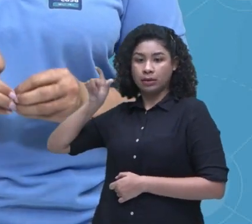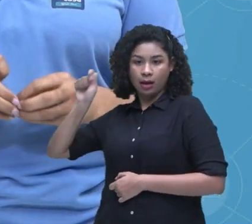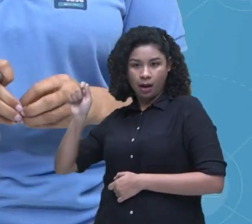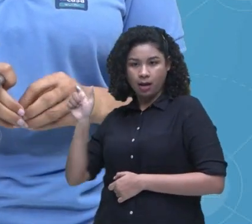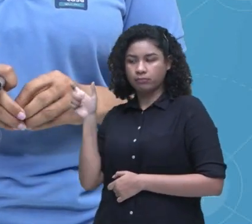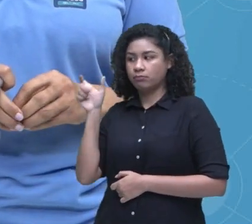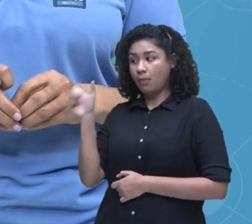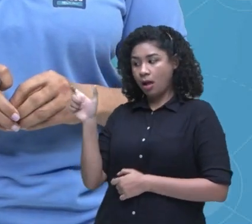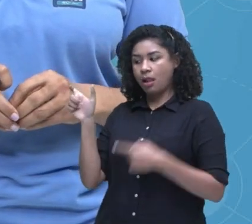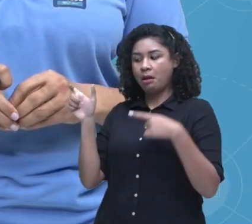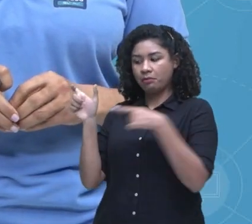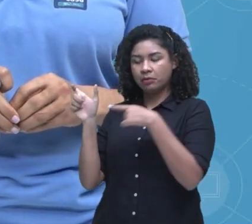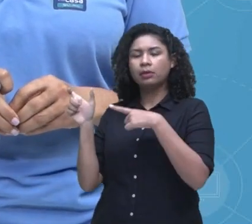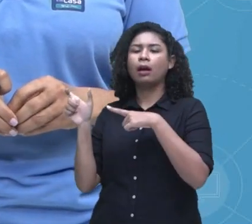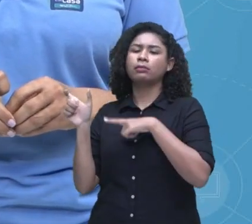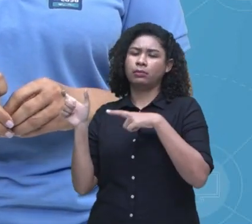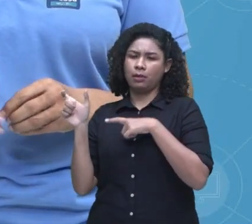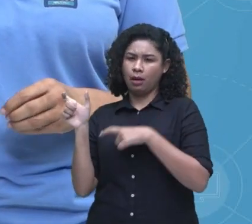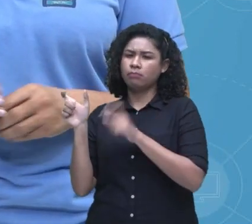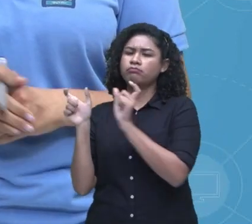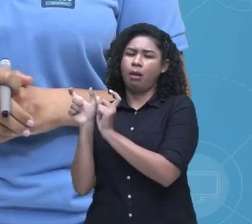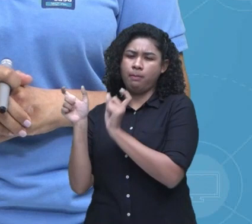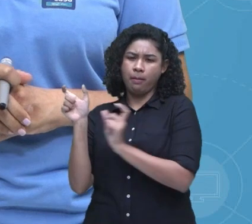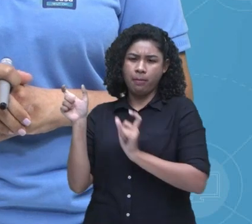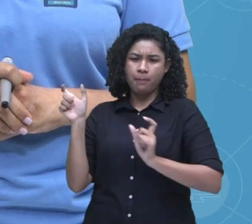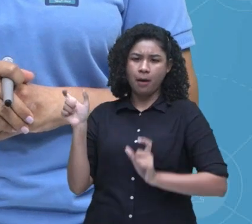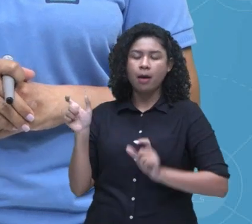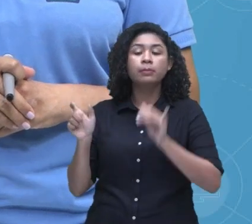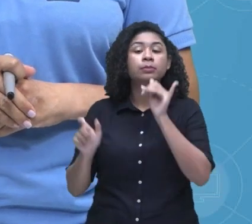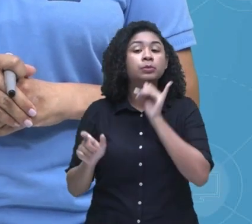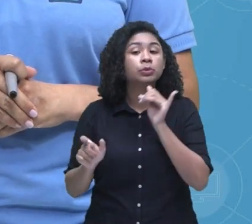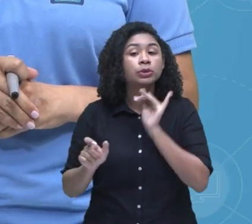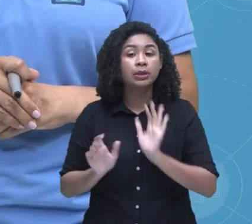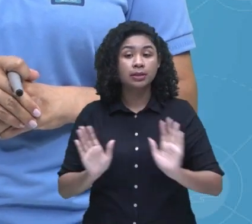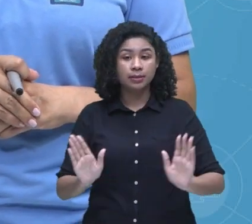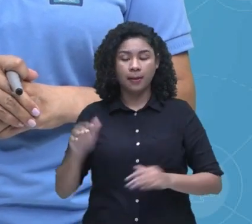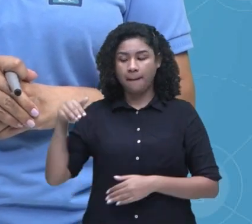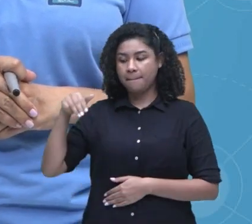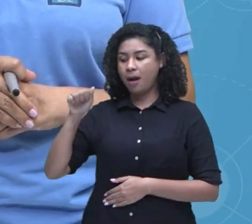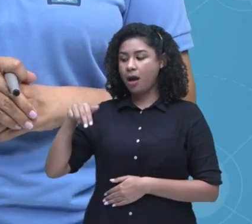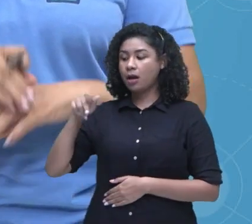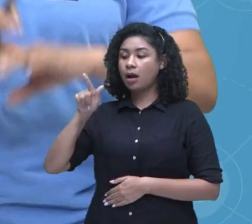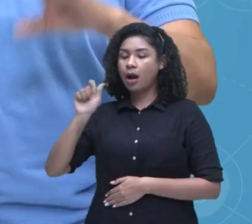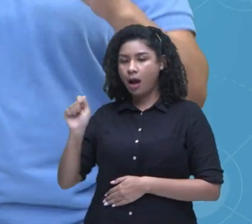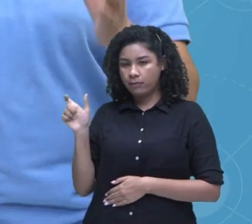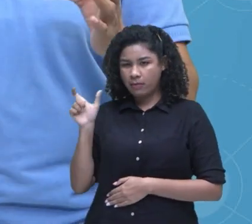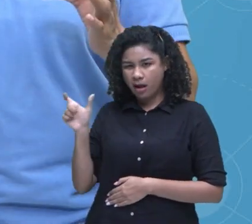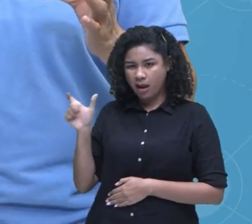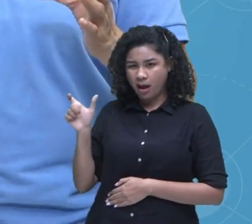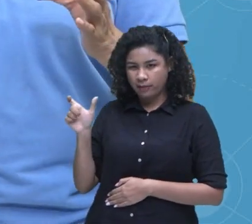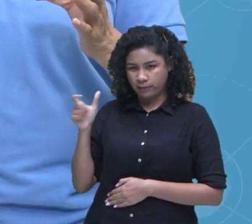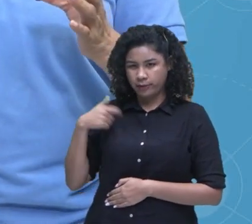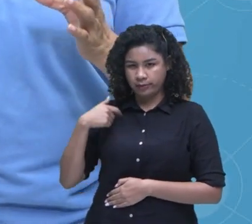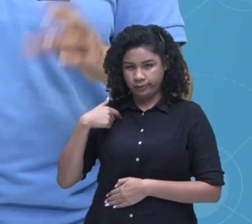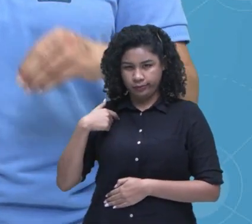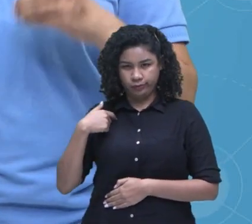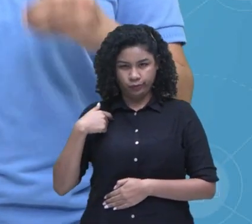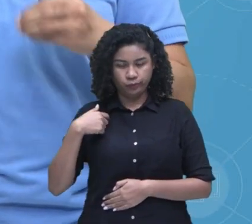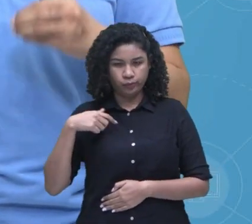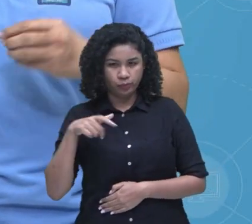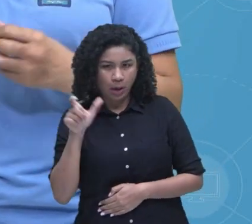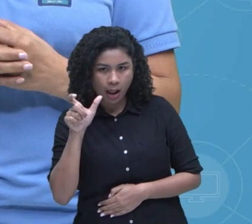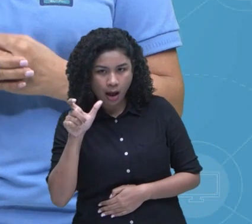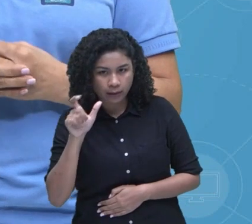a manga tem outros sentidos, né? Quando eu falo manga, o que vem à sua cabeça, assim, se for solto? Você